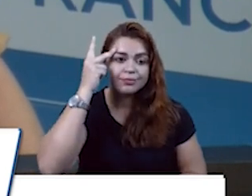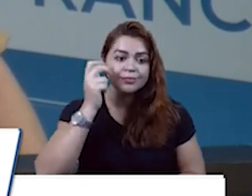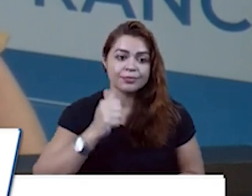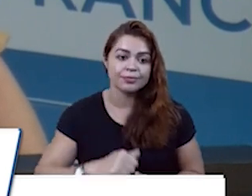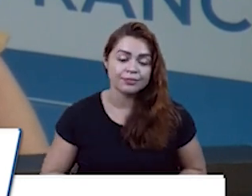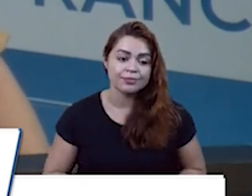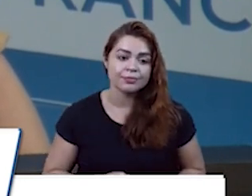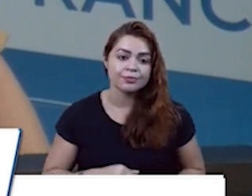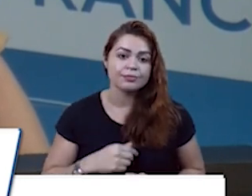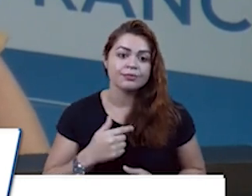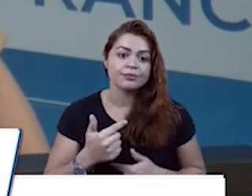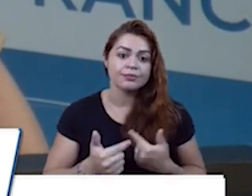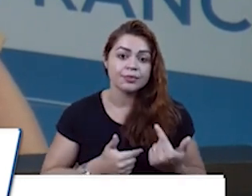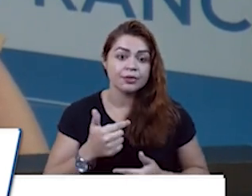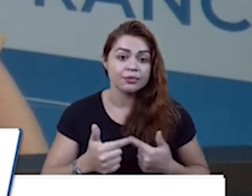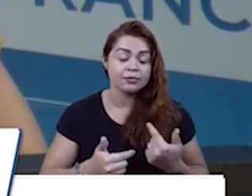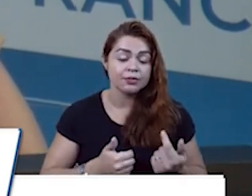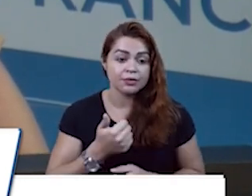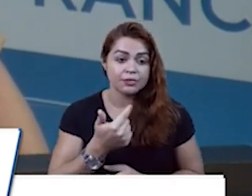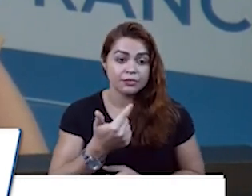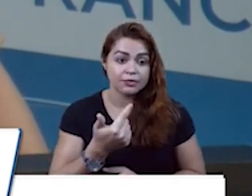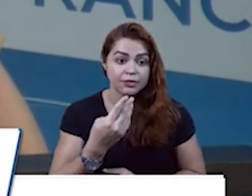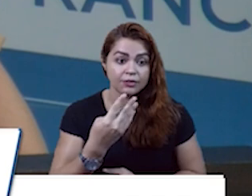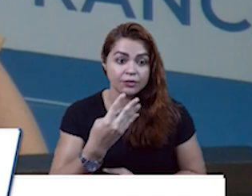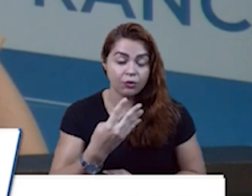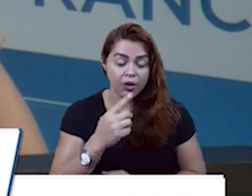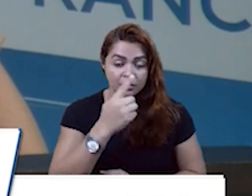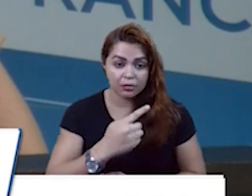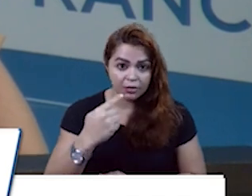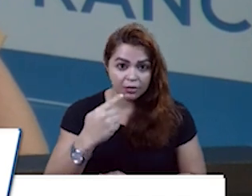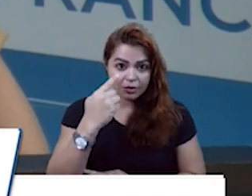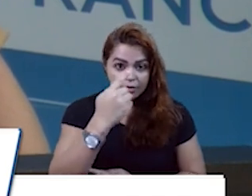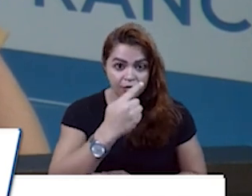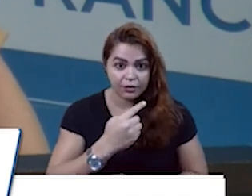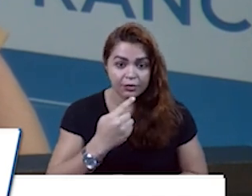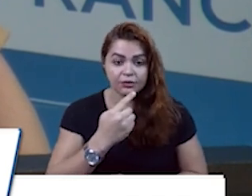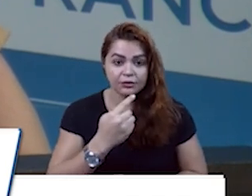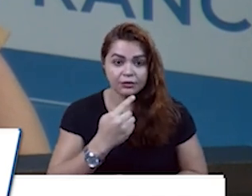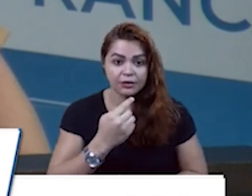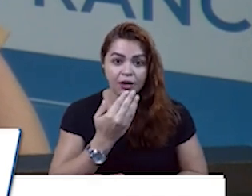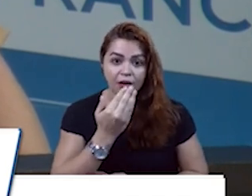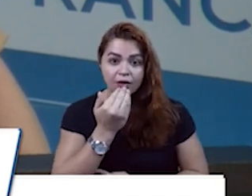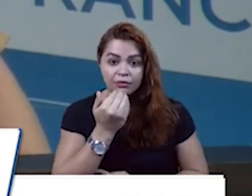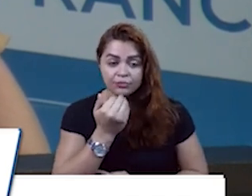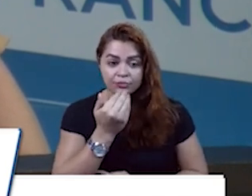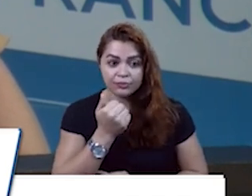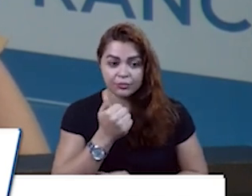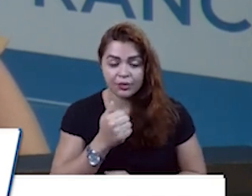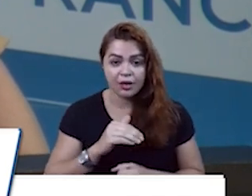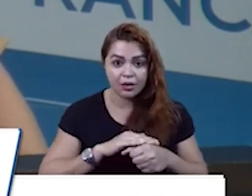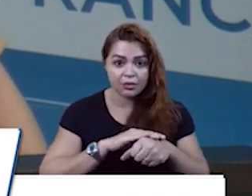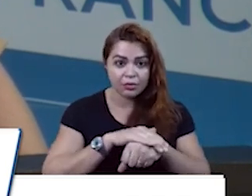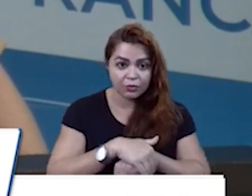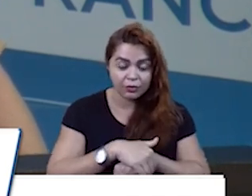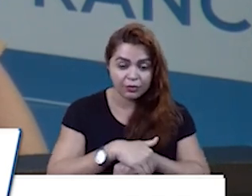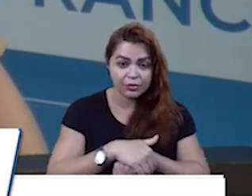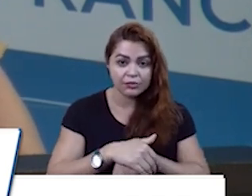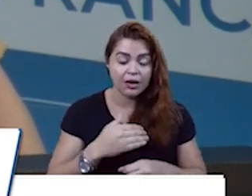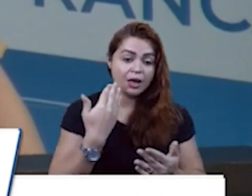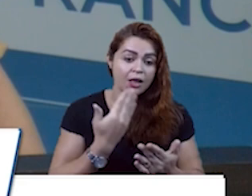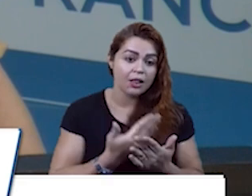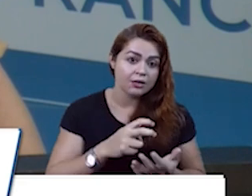horas, que ao invés de receber jantar à noite até de manhã, eles comem um sanduíche com